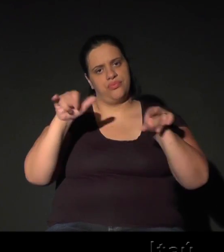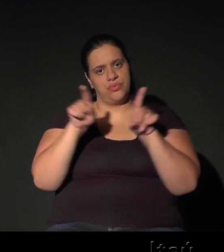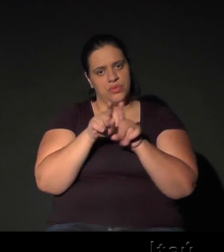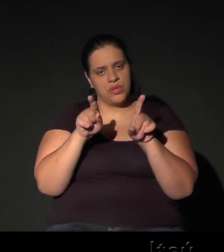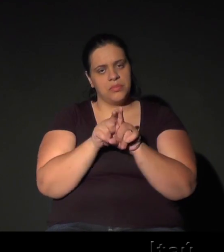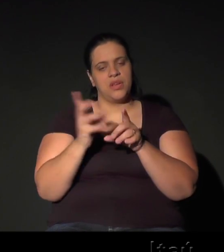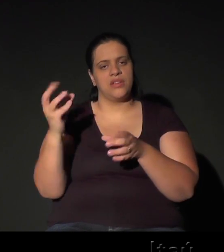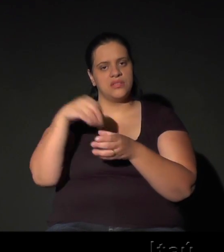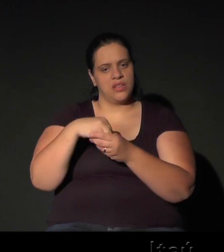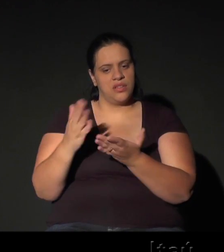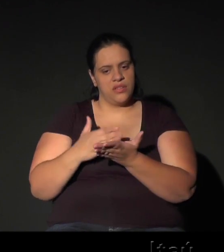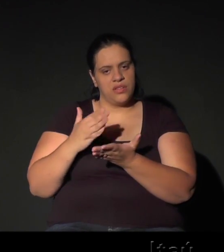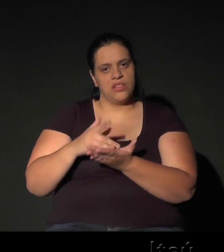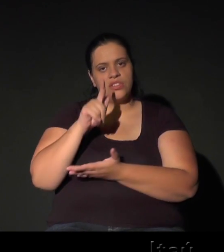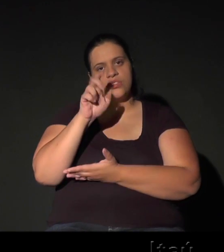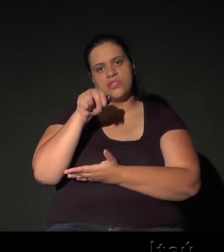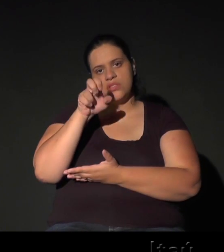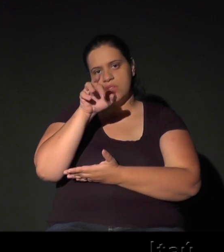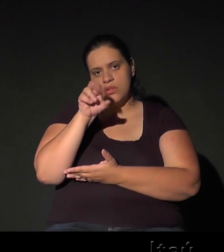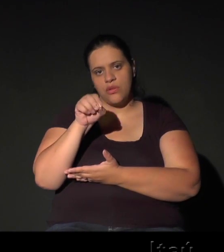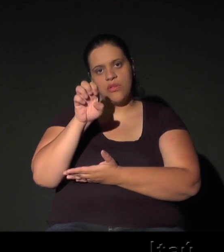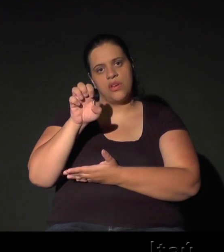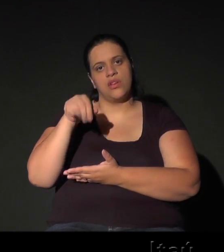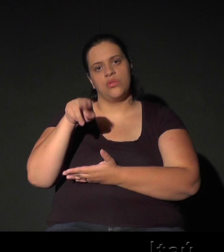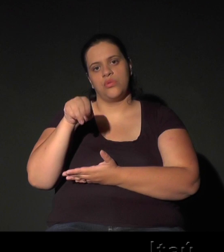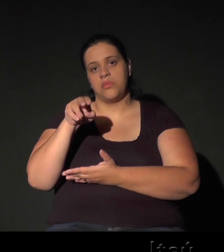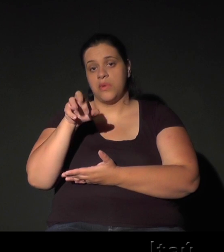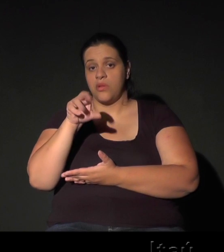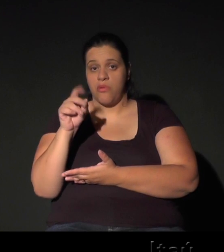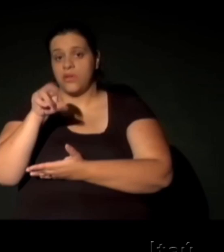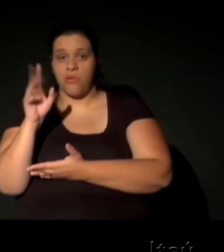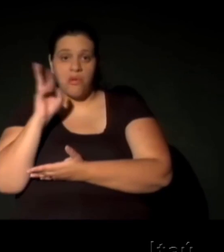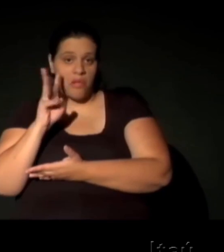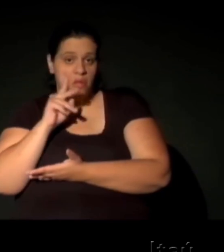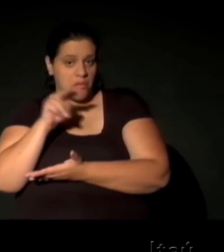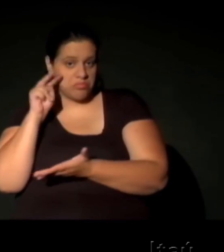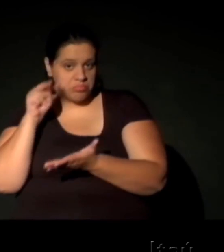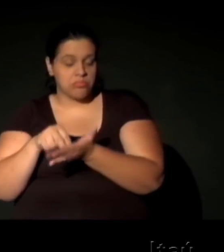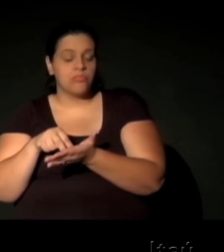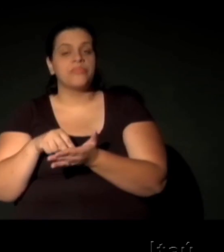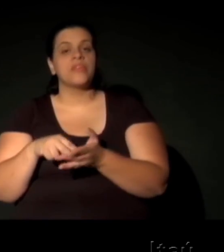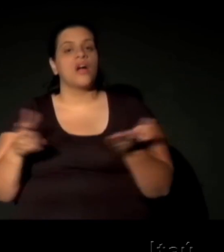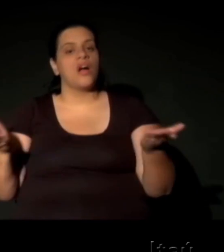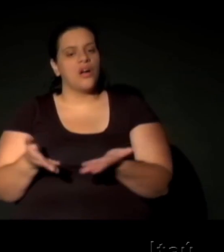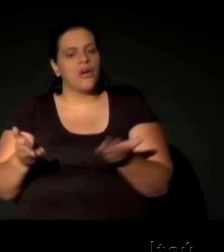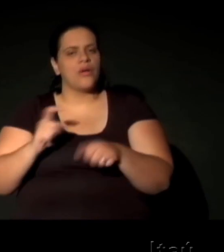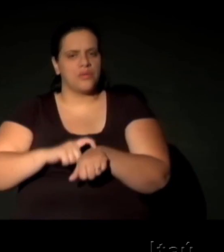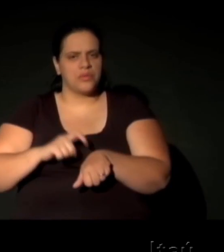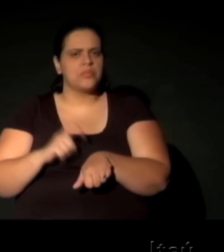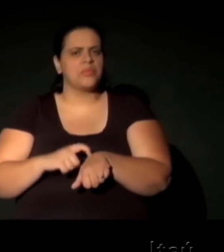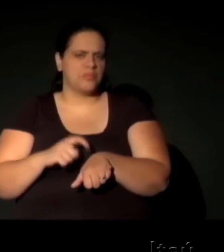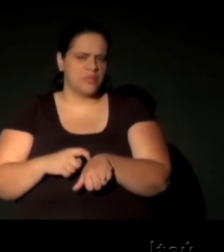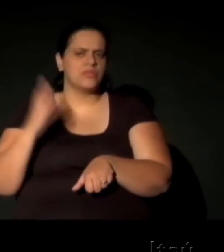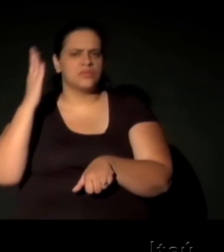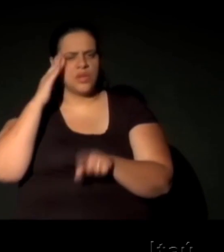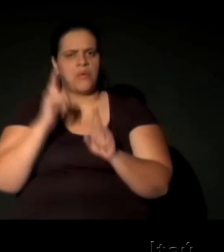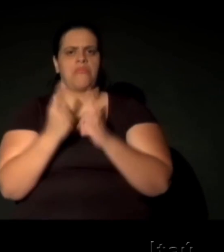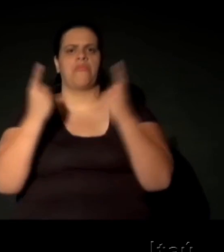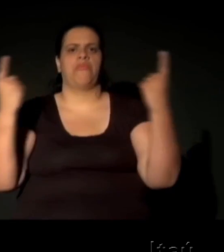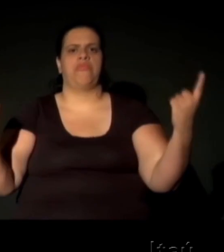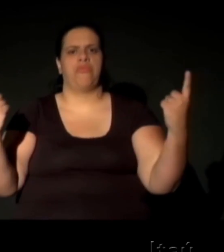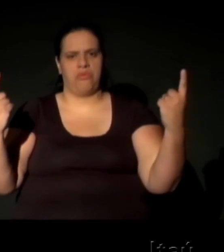na gên número seria legal vocês irem ver eh darem uma olhada e é isso eu acho que a gente tá num momento muito grande a gente fala de polarização